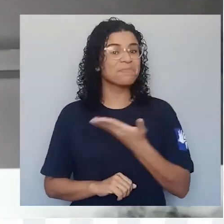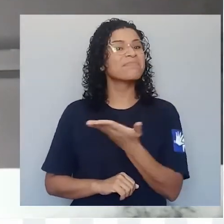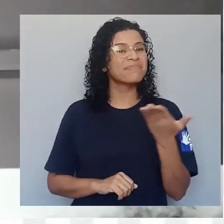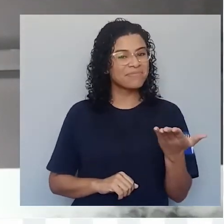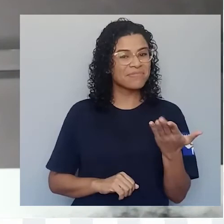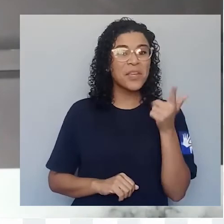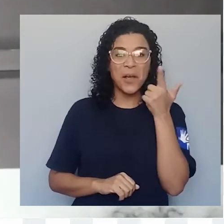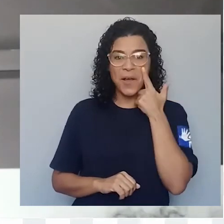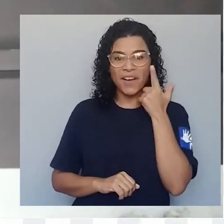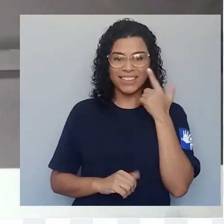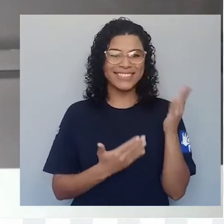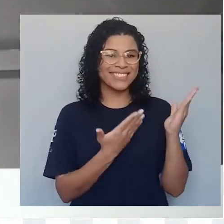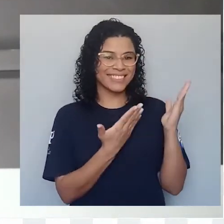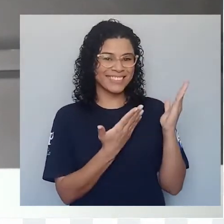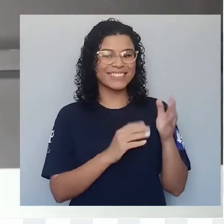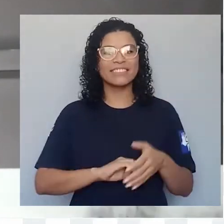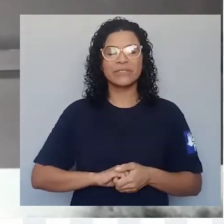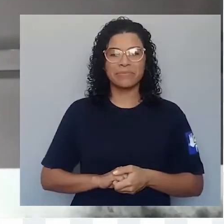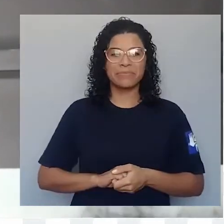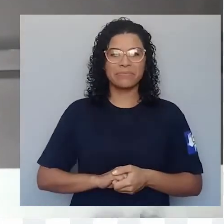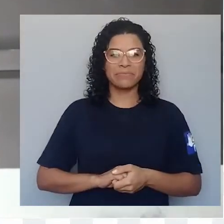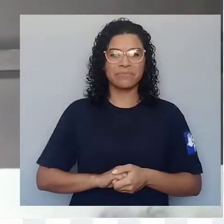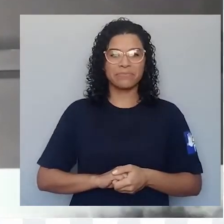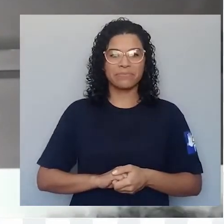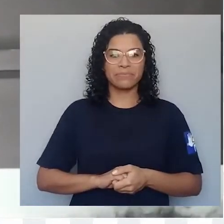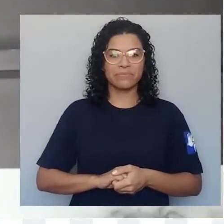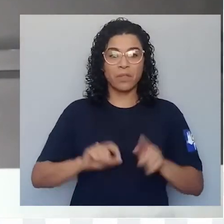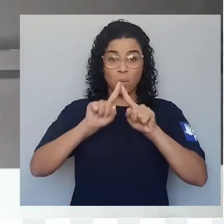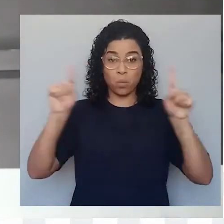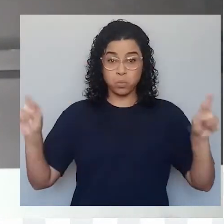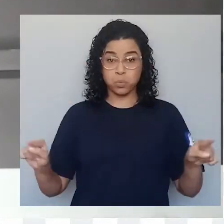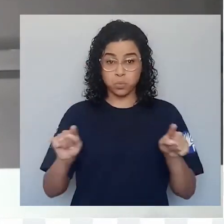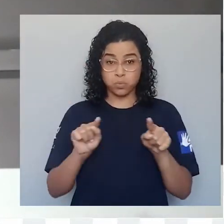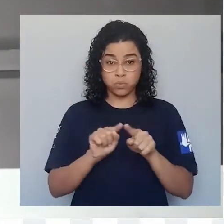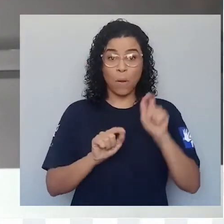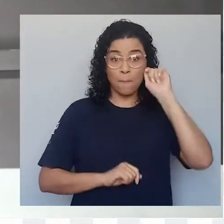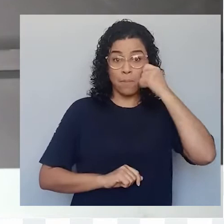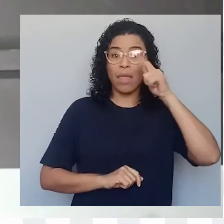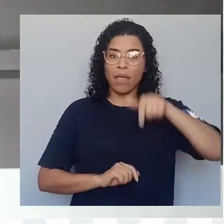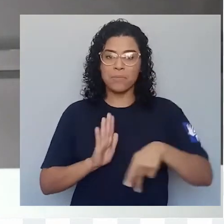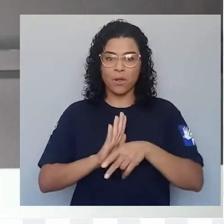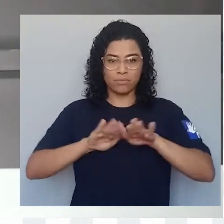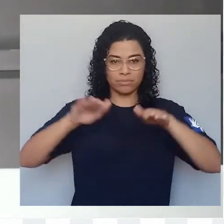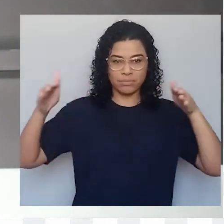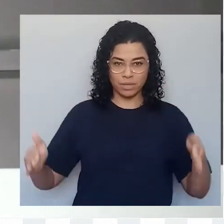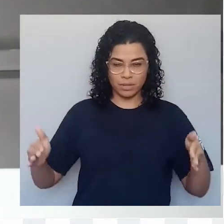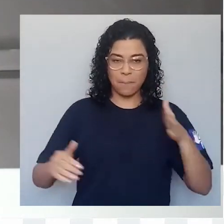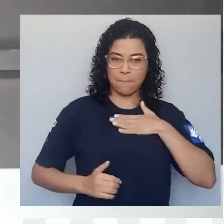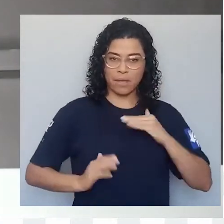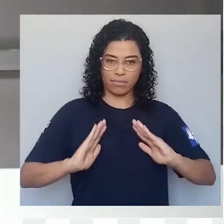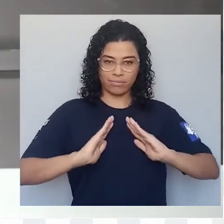eu prometi a vocês, essa madeira preta que vocês estão vendo é uma